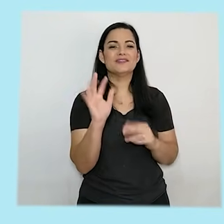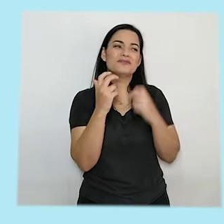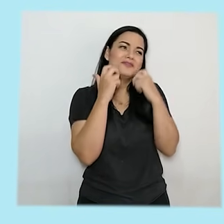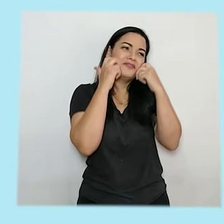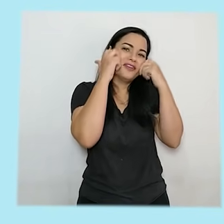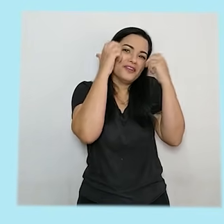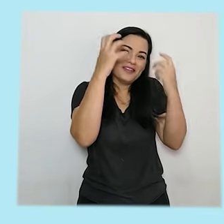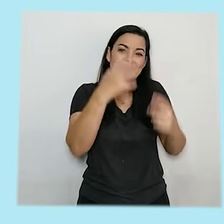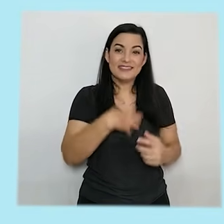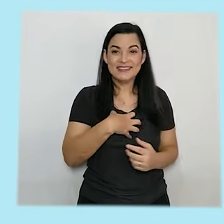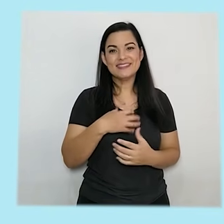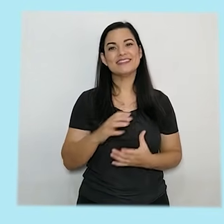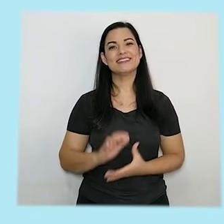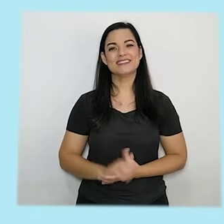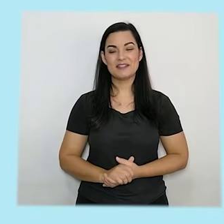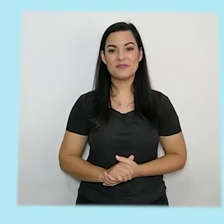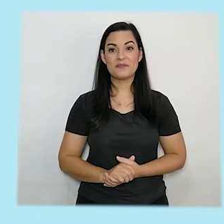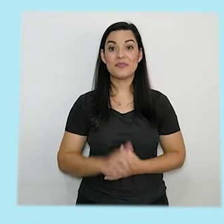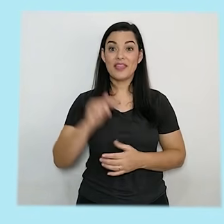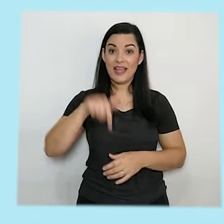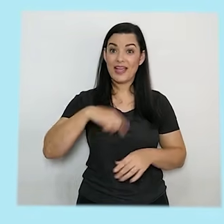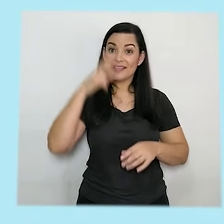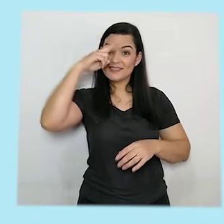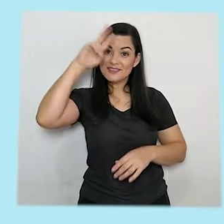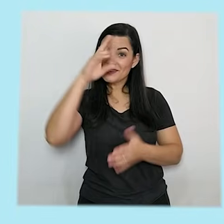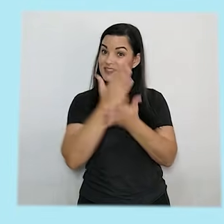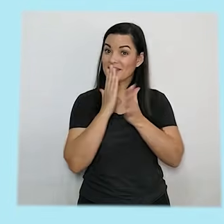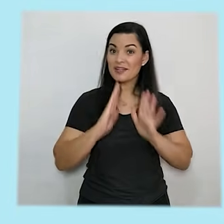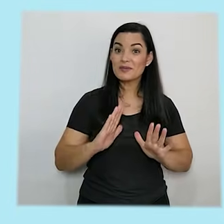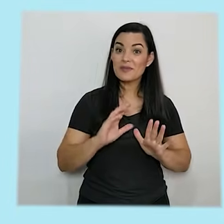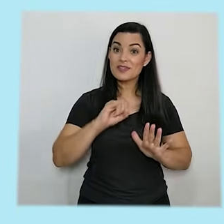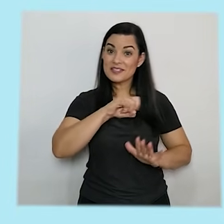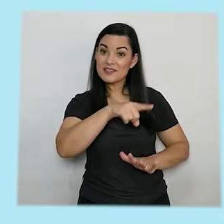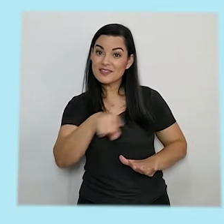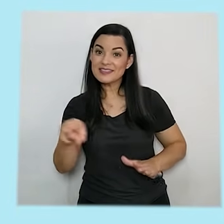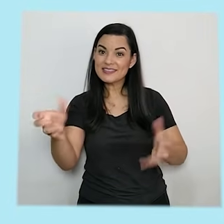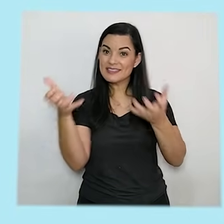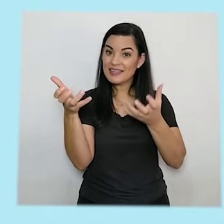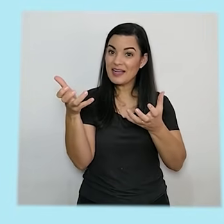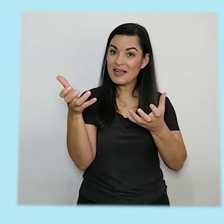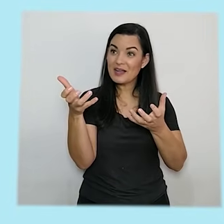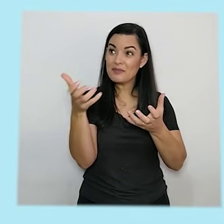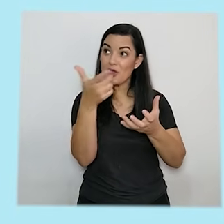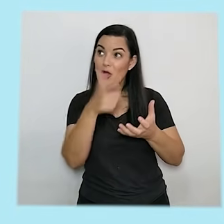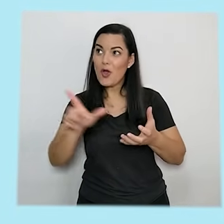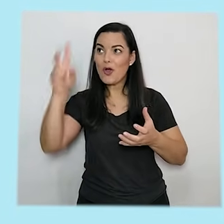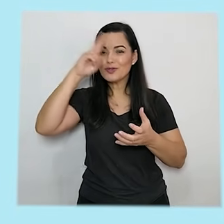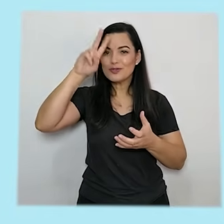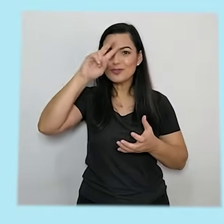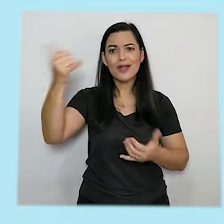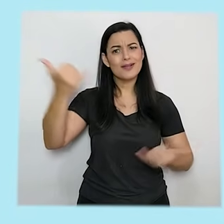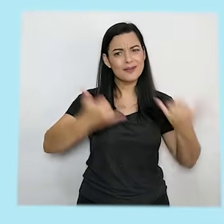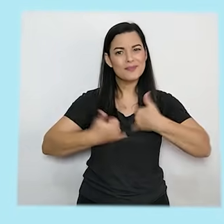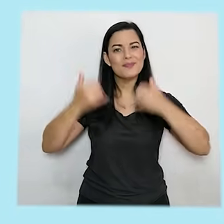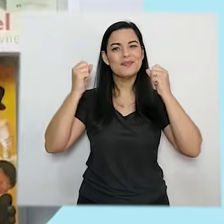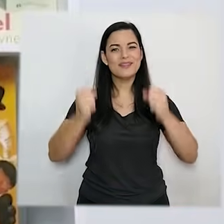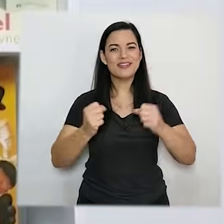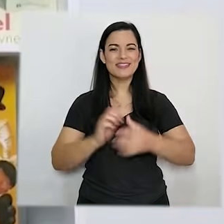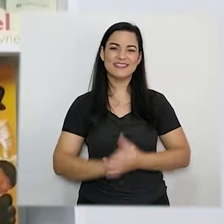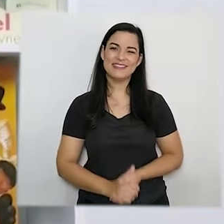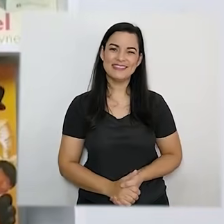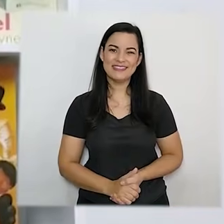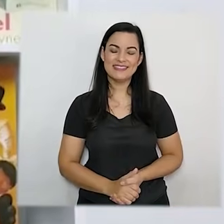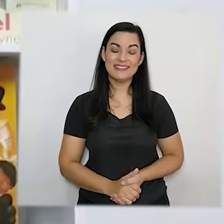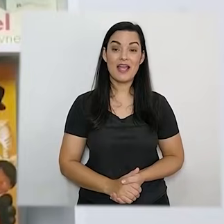Entrou por uma porta, saiu pela outra. Quem souber que conte outra.